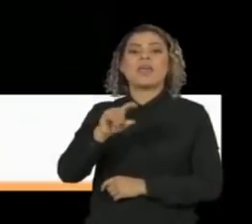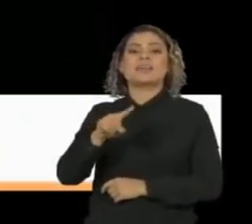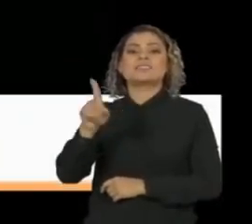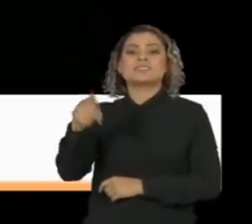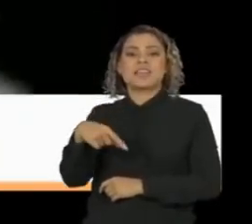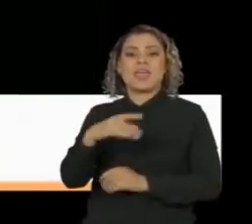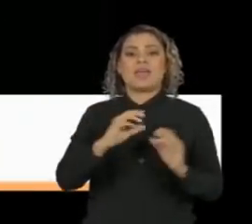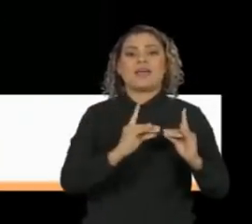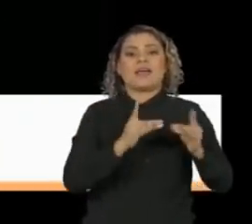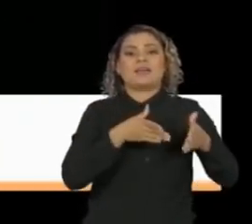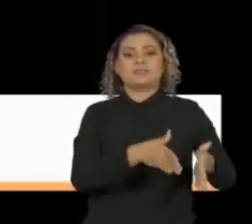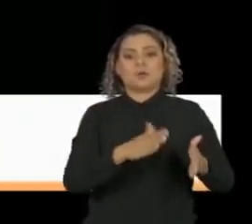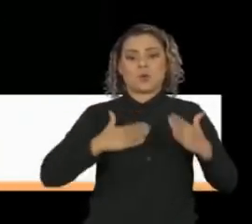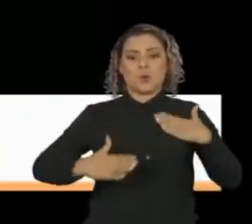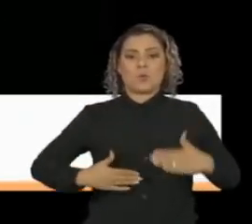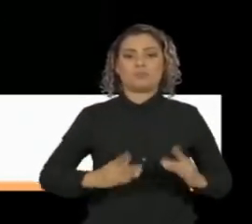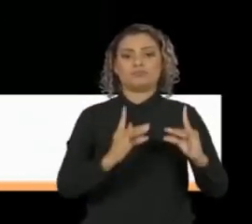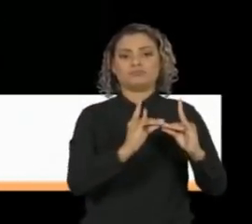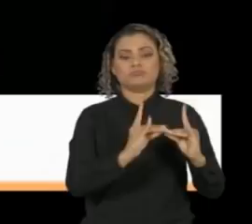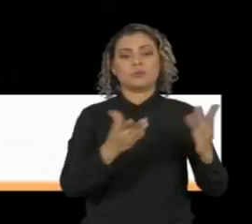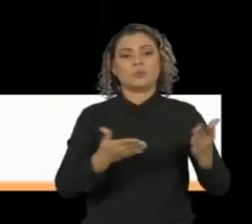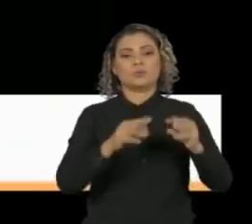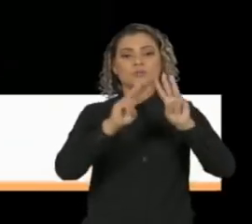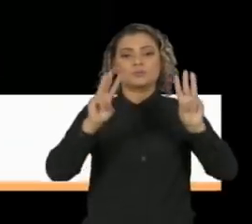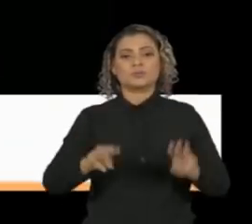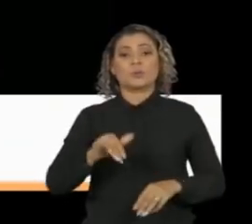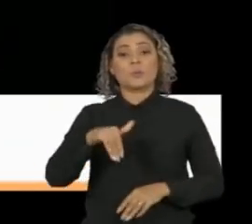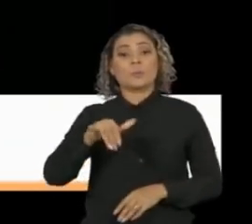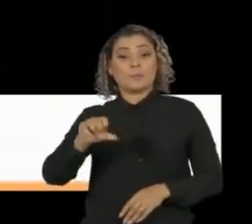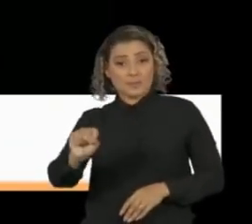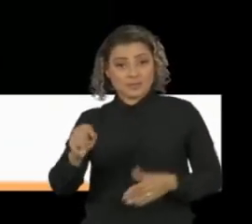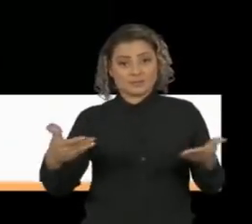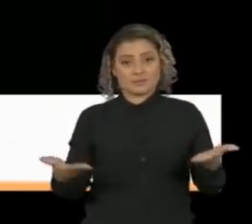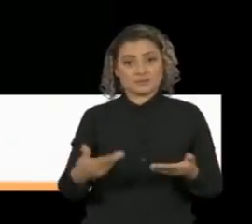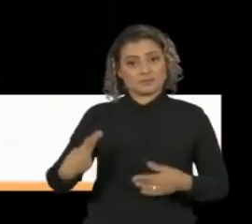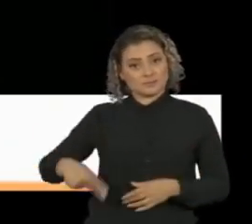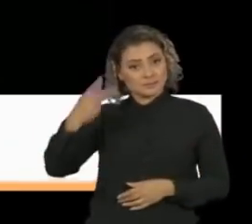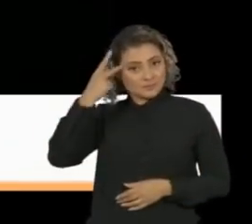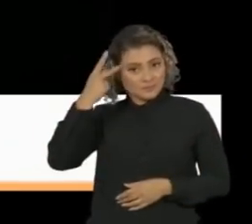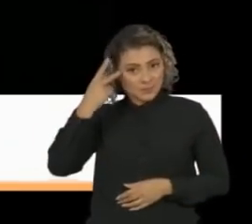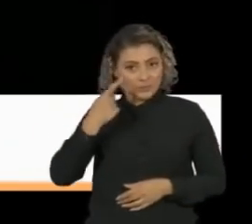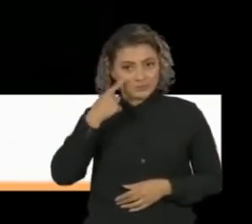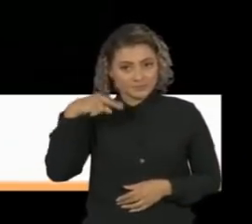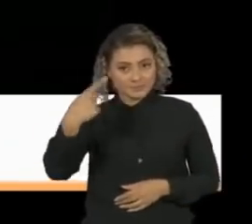corpo do cineasta é velado no Museu da Imagem e do Som, em São Paulo.